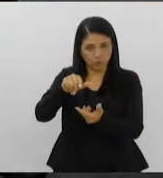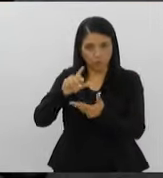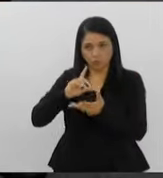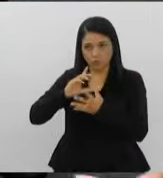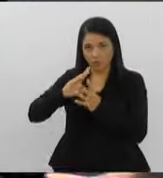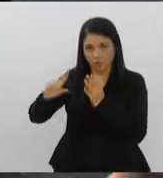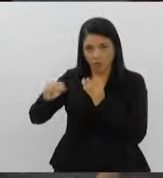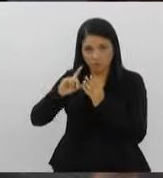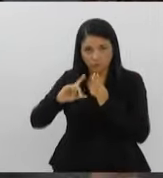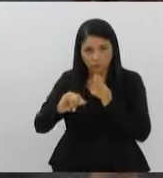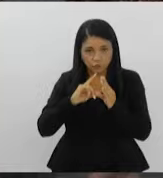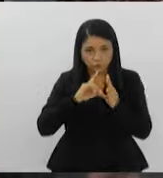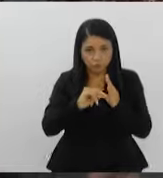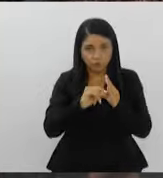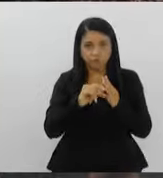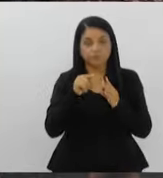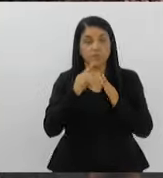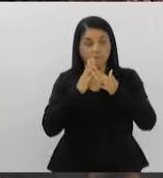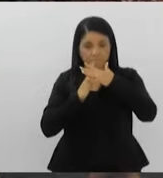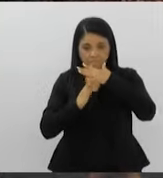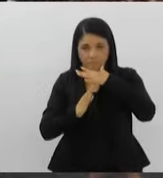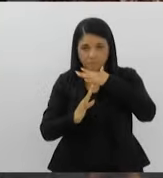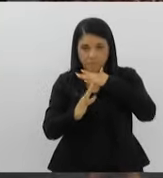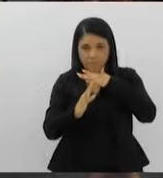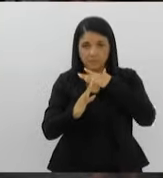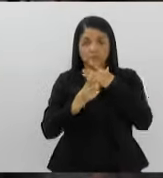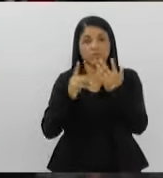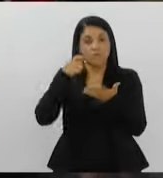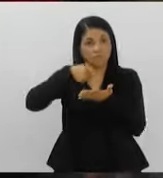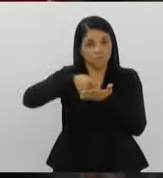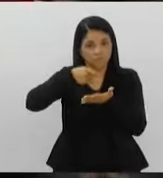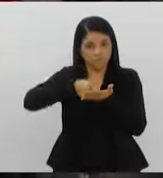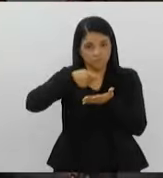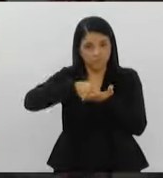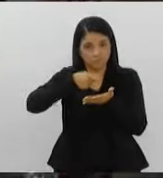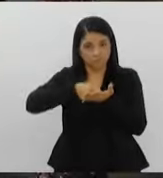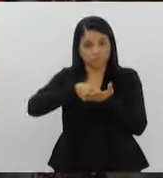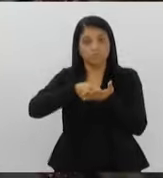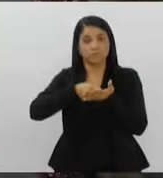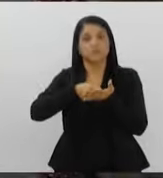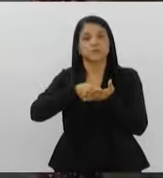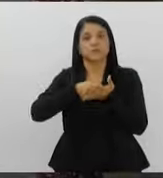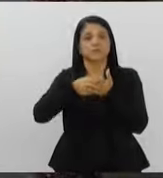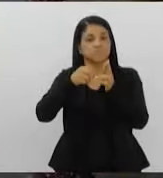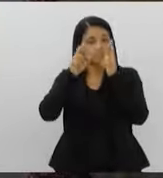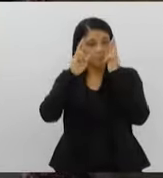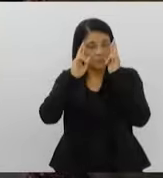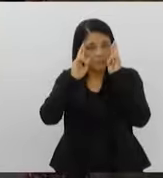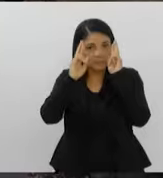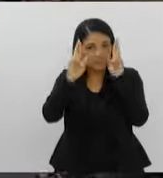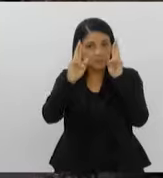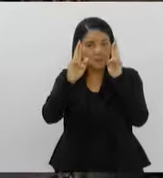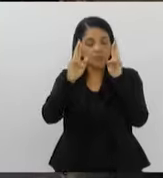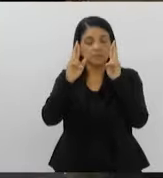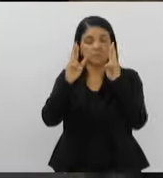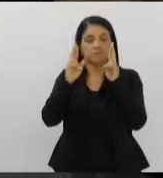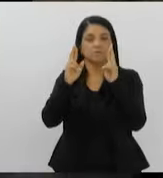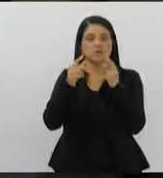dia que nos lembra que a migração forçada, que a necessidade de construir esperança em outras